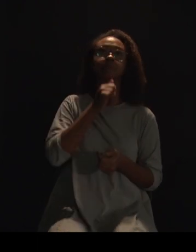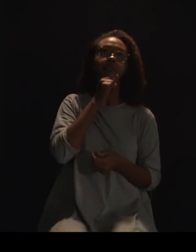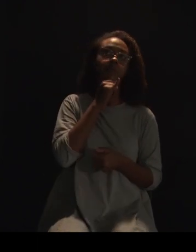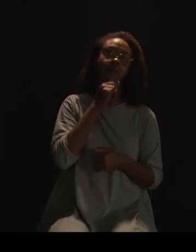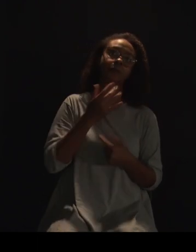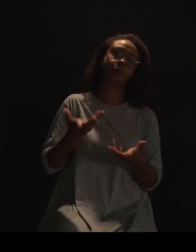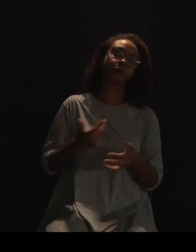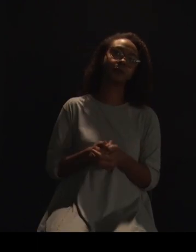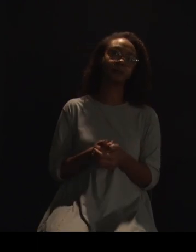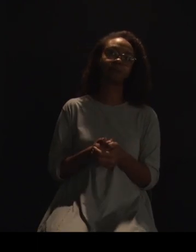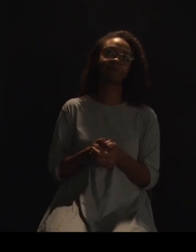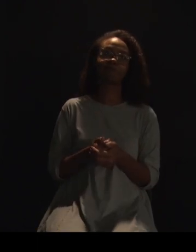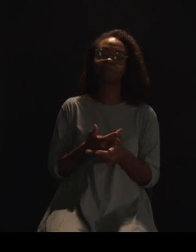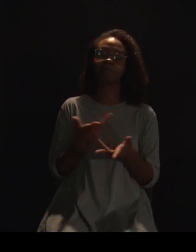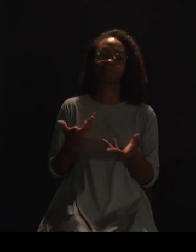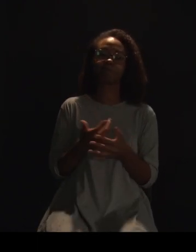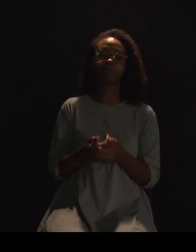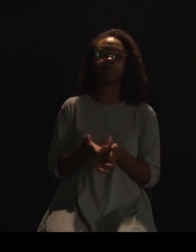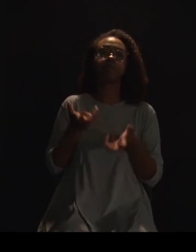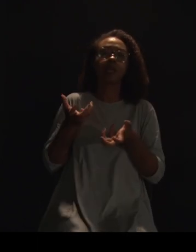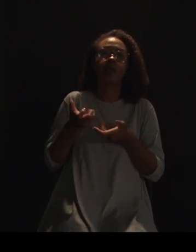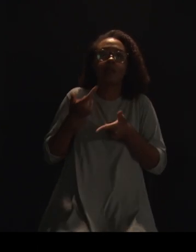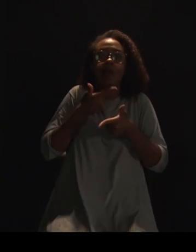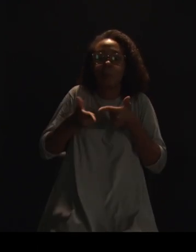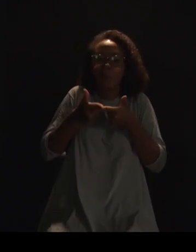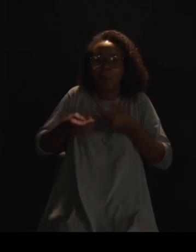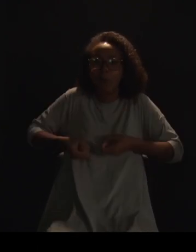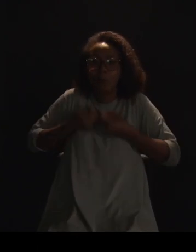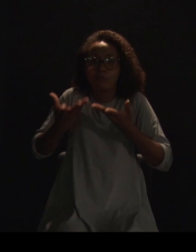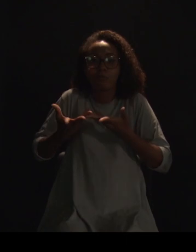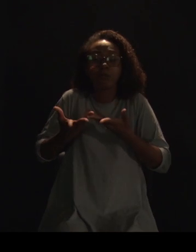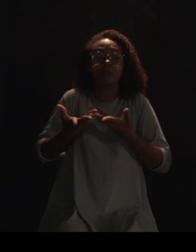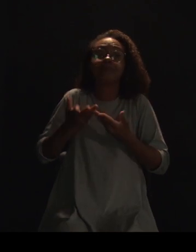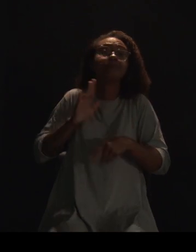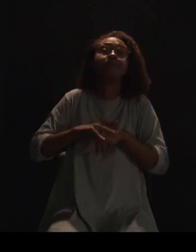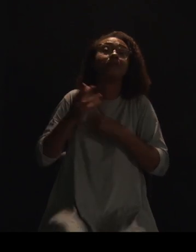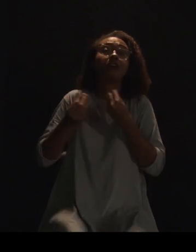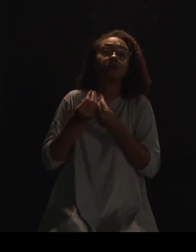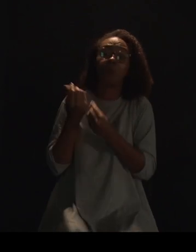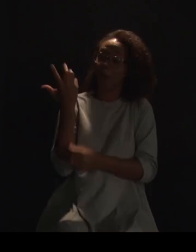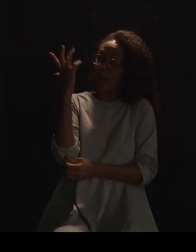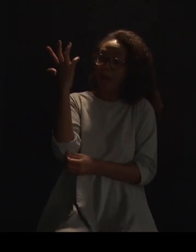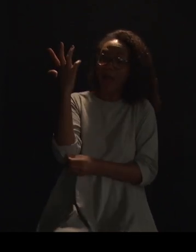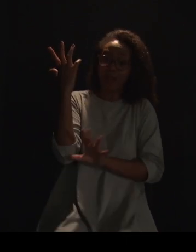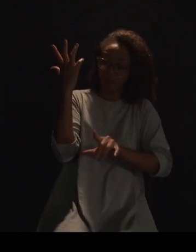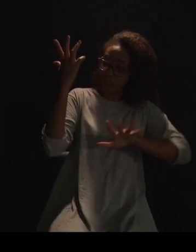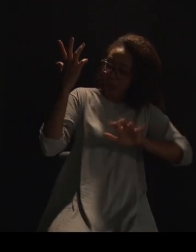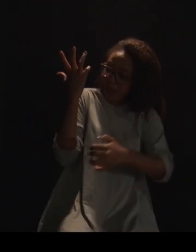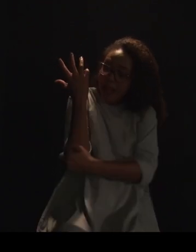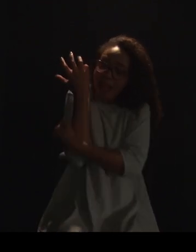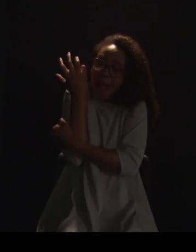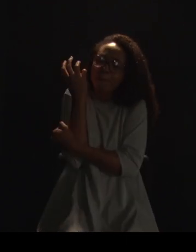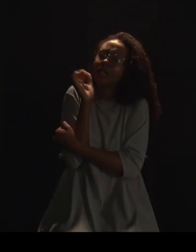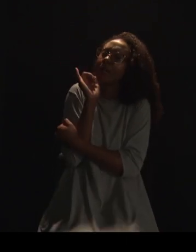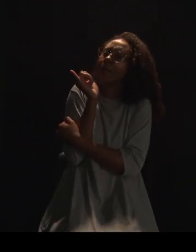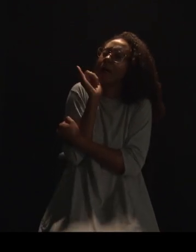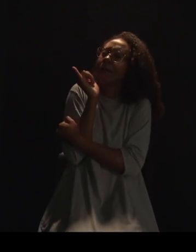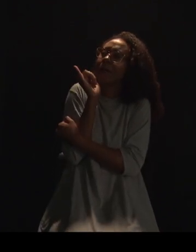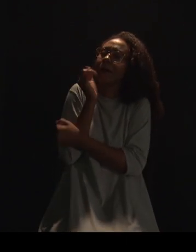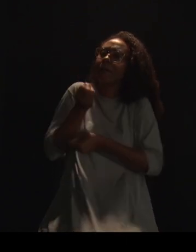contar um problema seu sei abraça uma árvore e conta para ela o que você está querendo